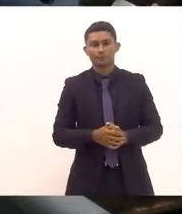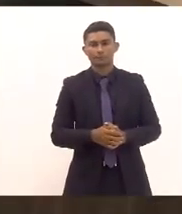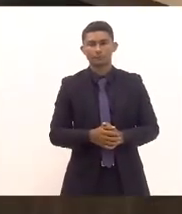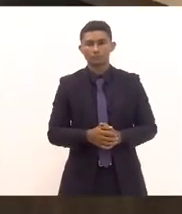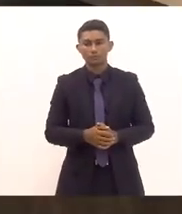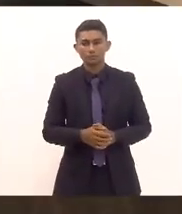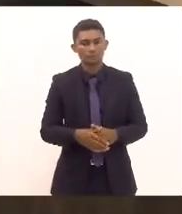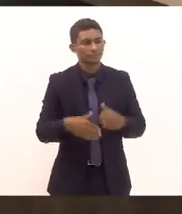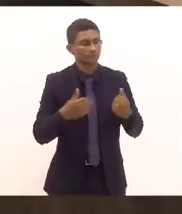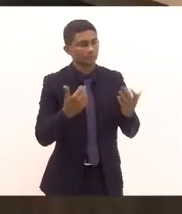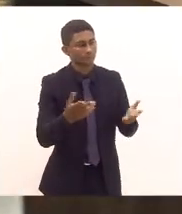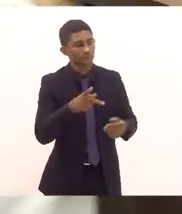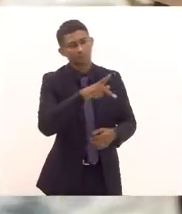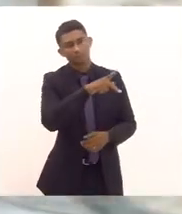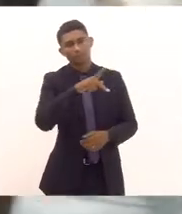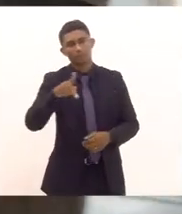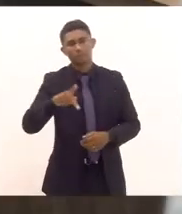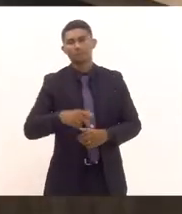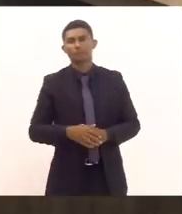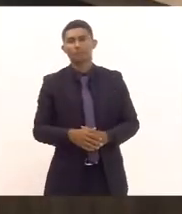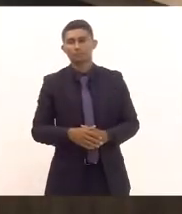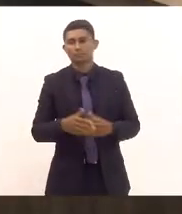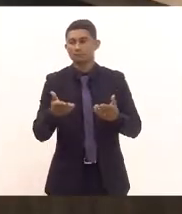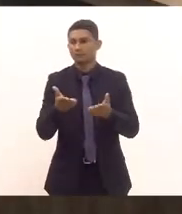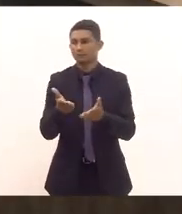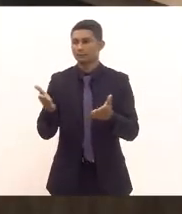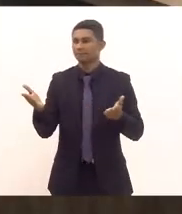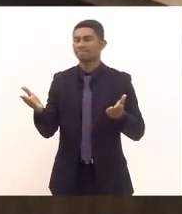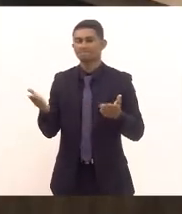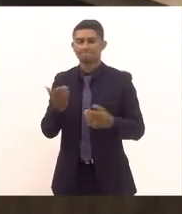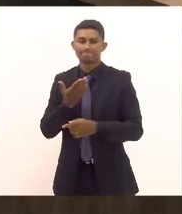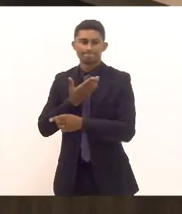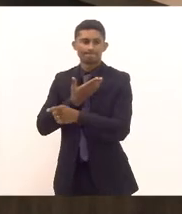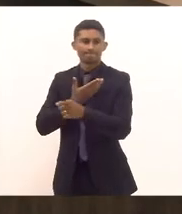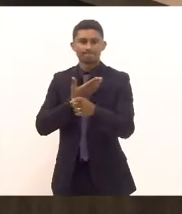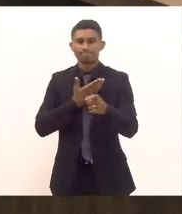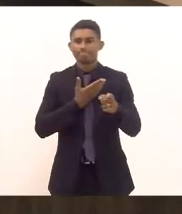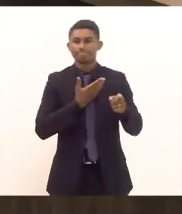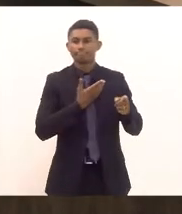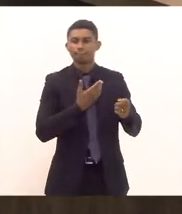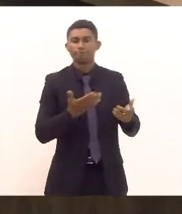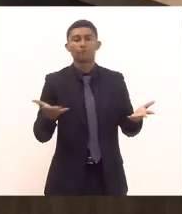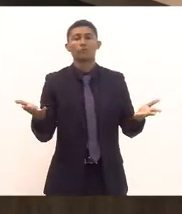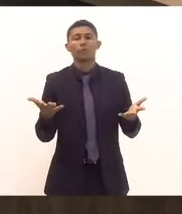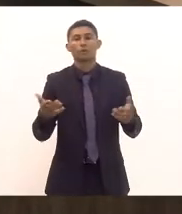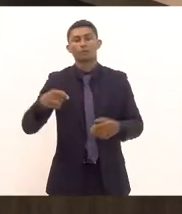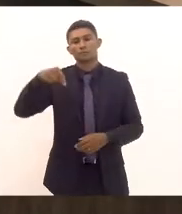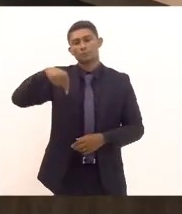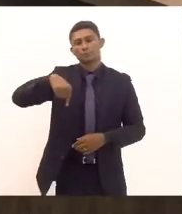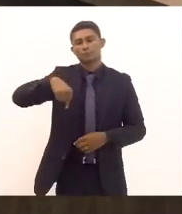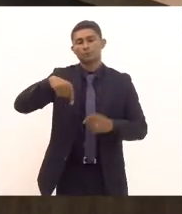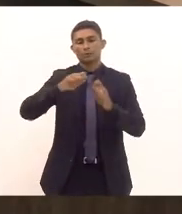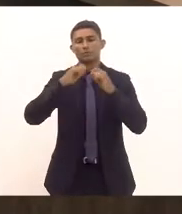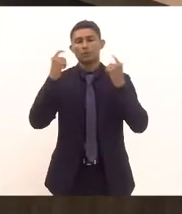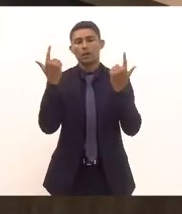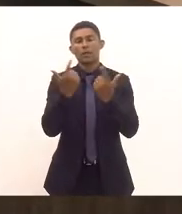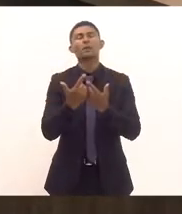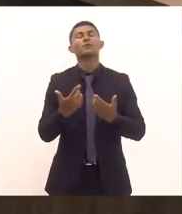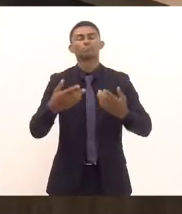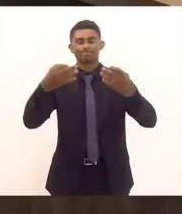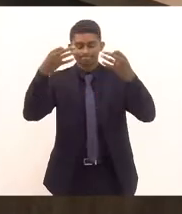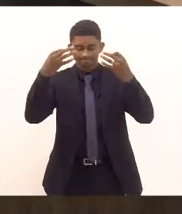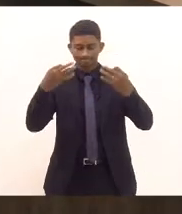excelentíssimo senhor presidente novos colegas É nesse momento Essa casa faz uma grande